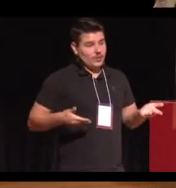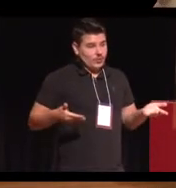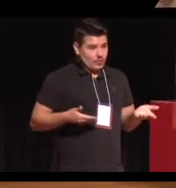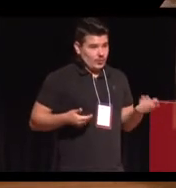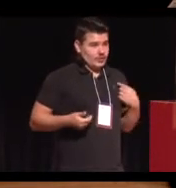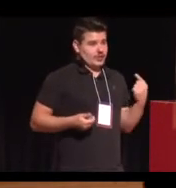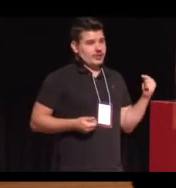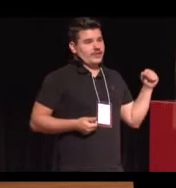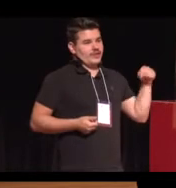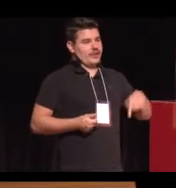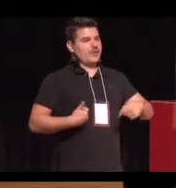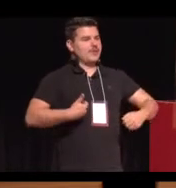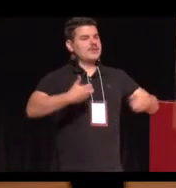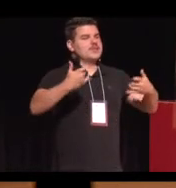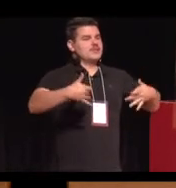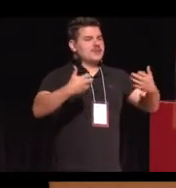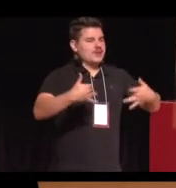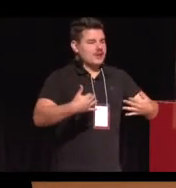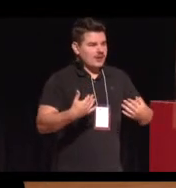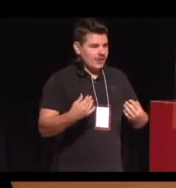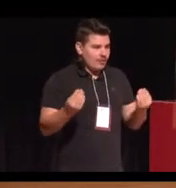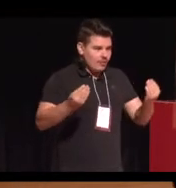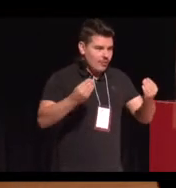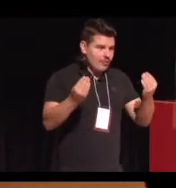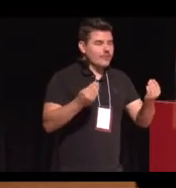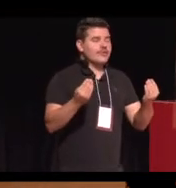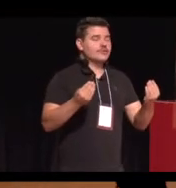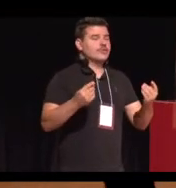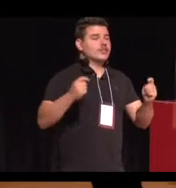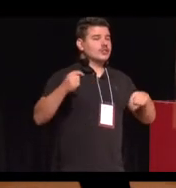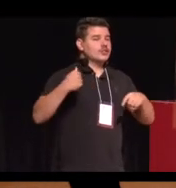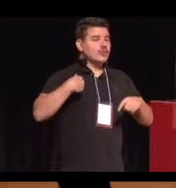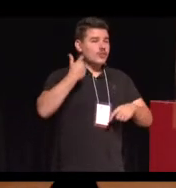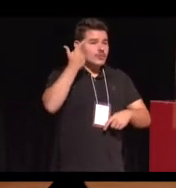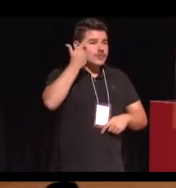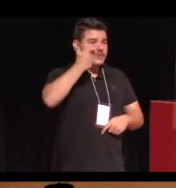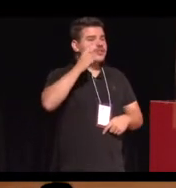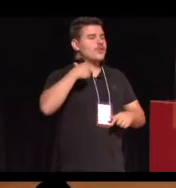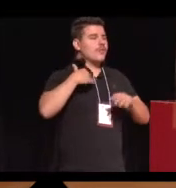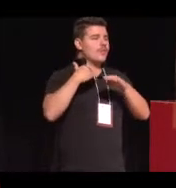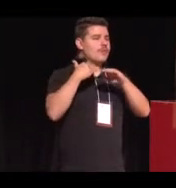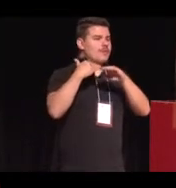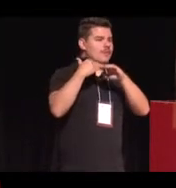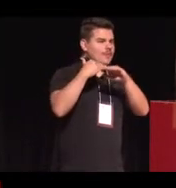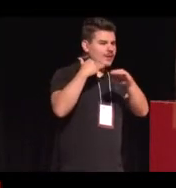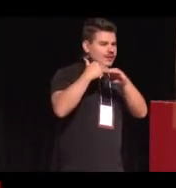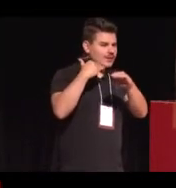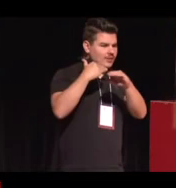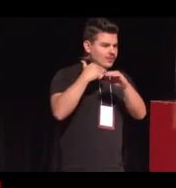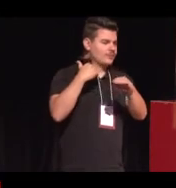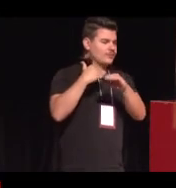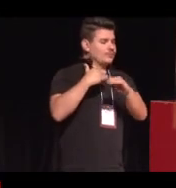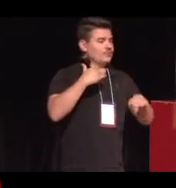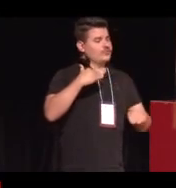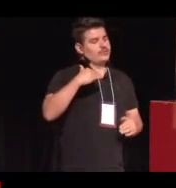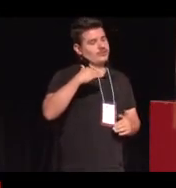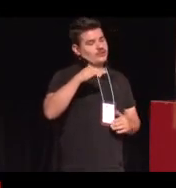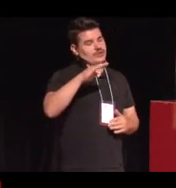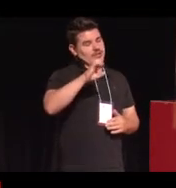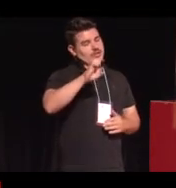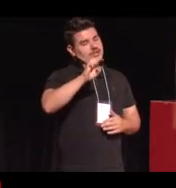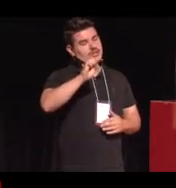aqui para falar um pouco sobre como a gente aplicou um padrão de estrangulamento dentro de um